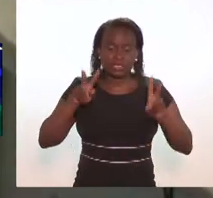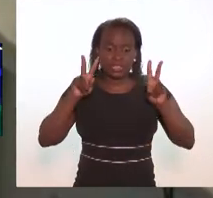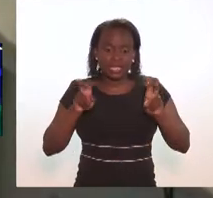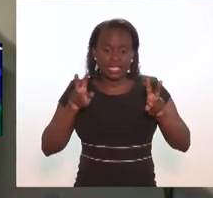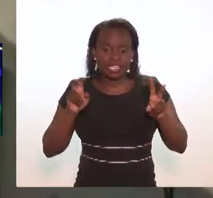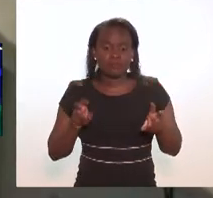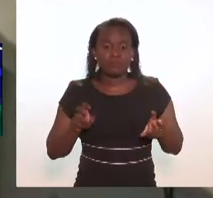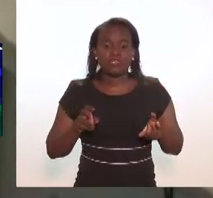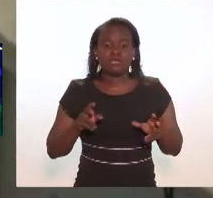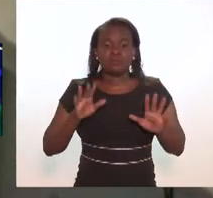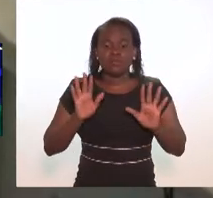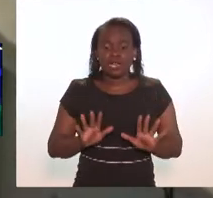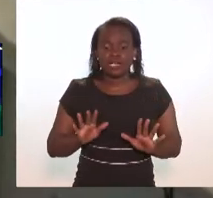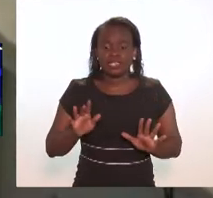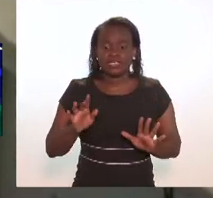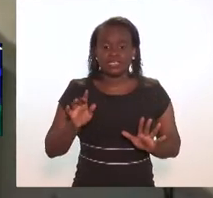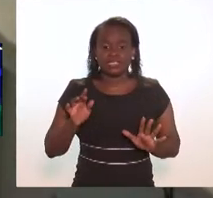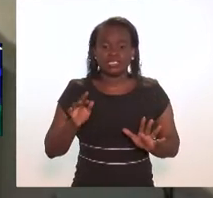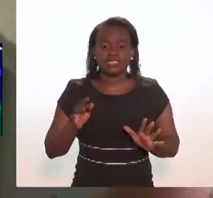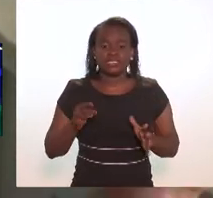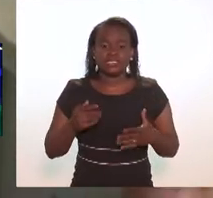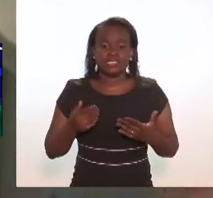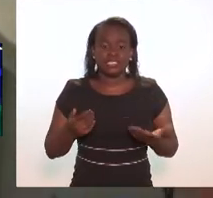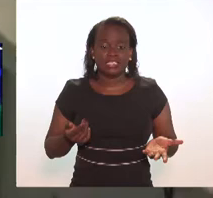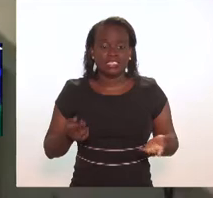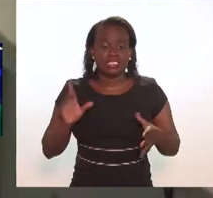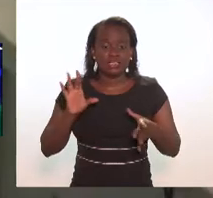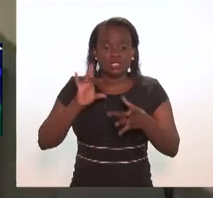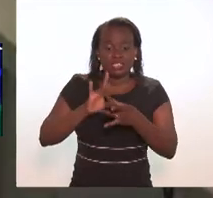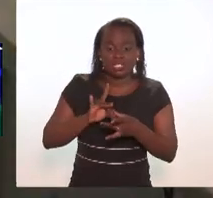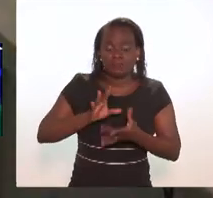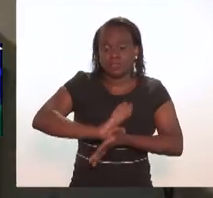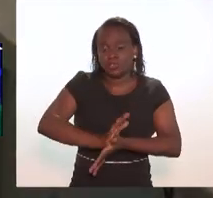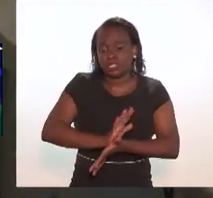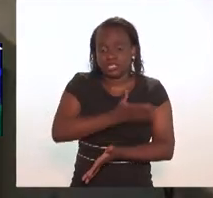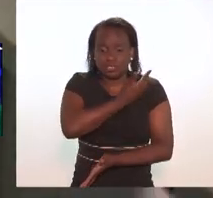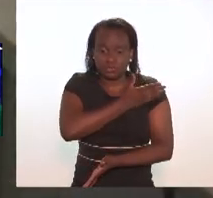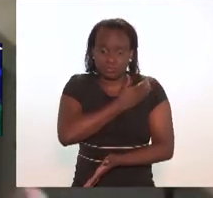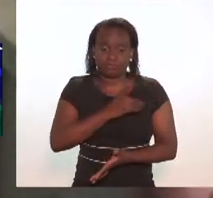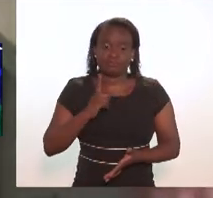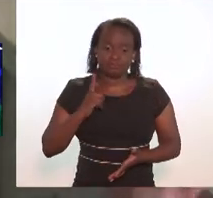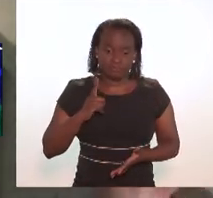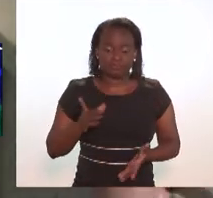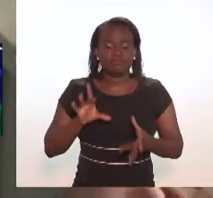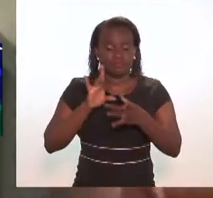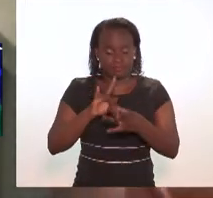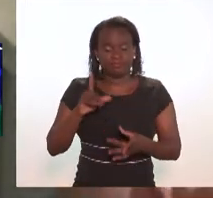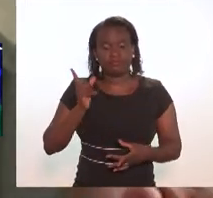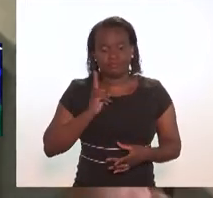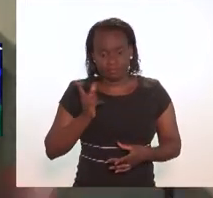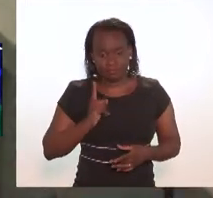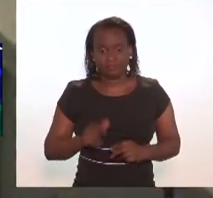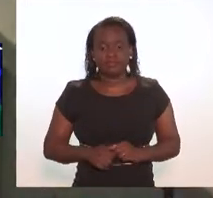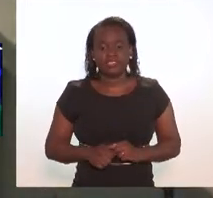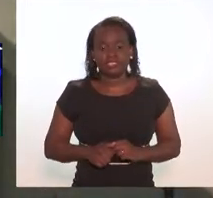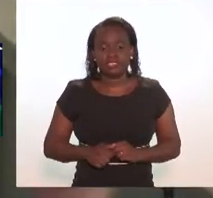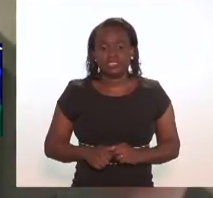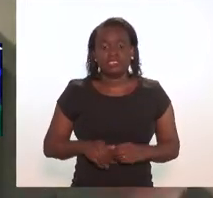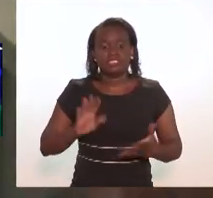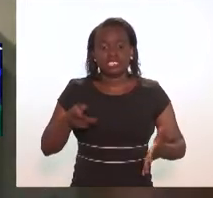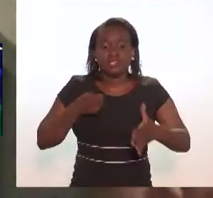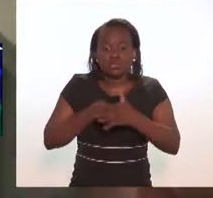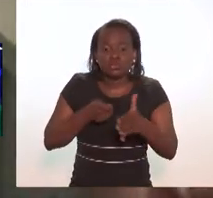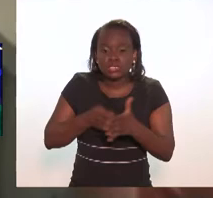que, no fundo, no fundo, ele está ligado ao preconceito. Está ligado ao preconceito. E a nossa